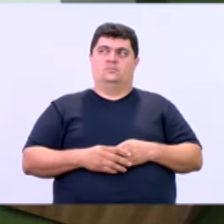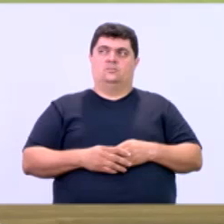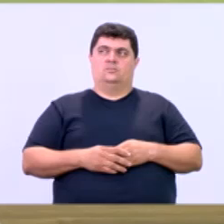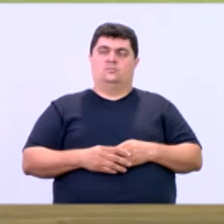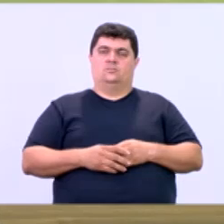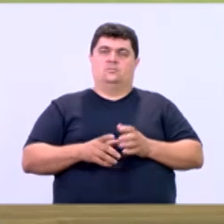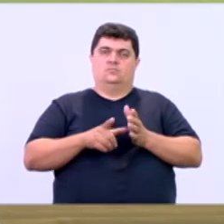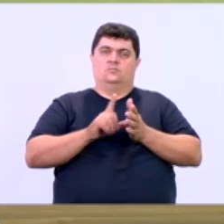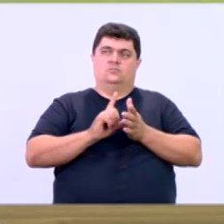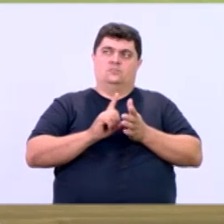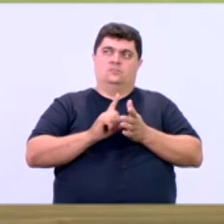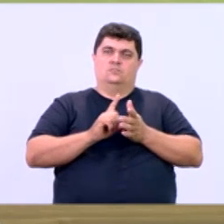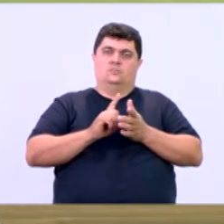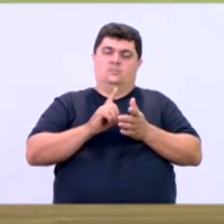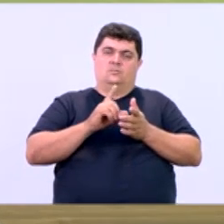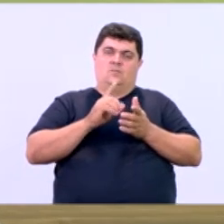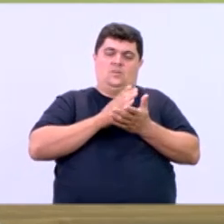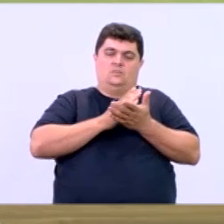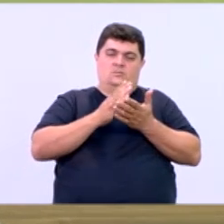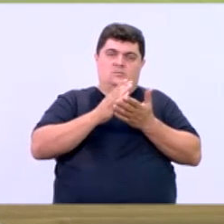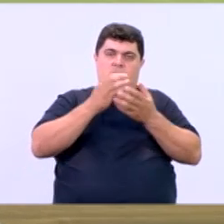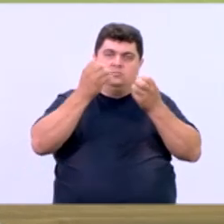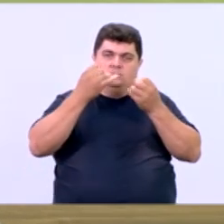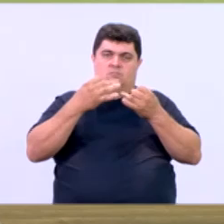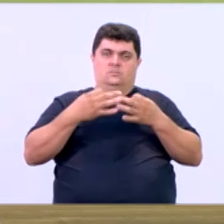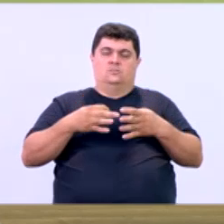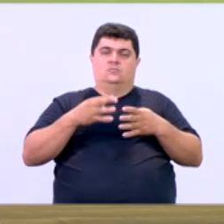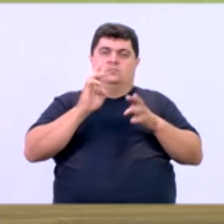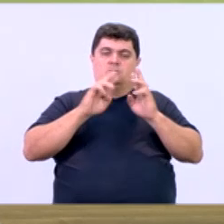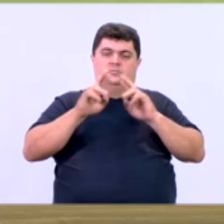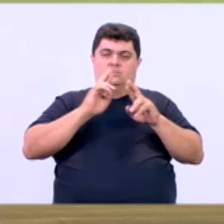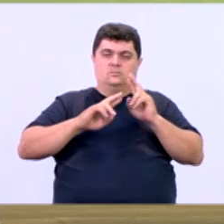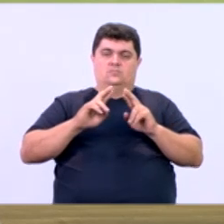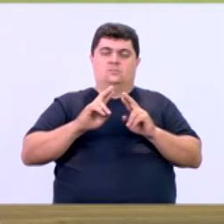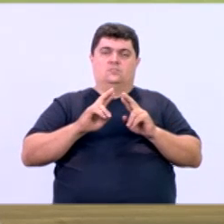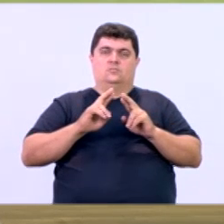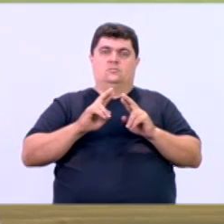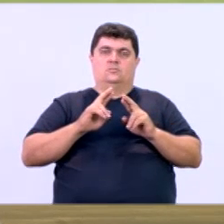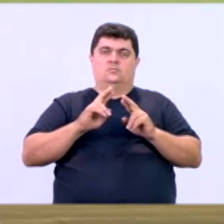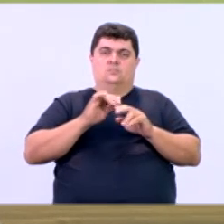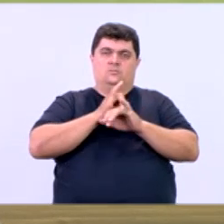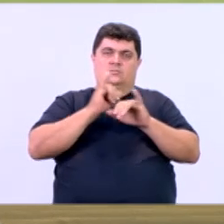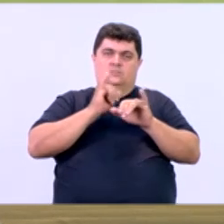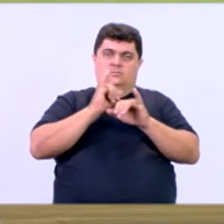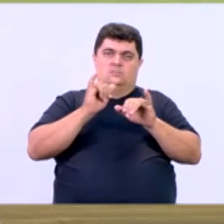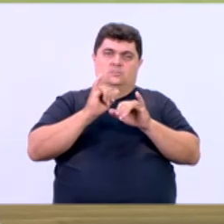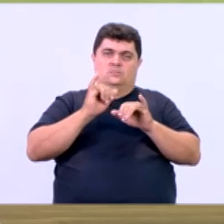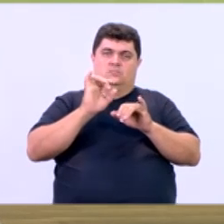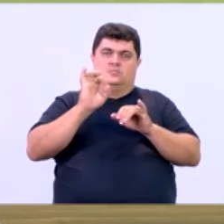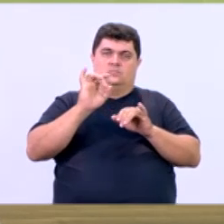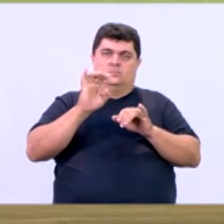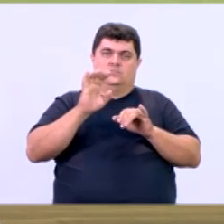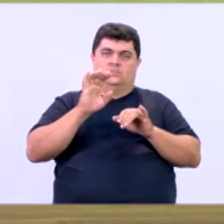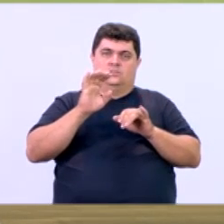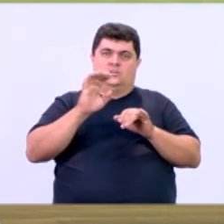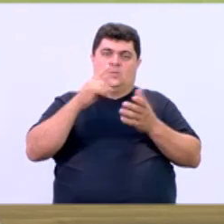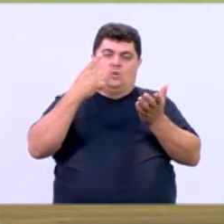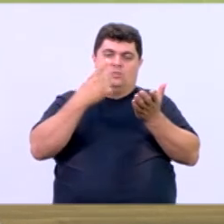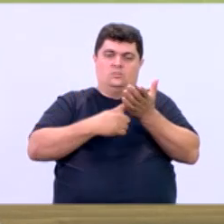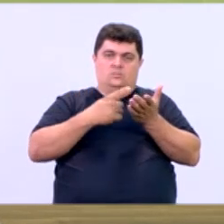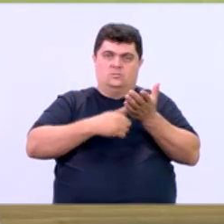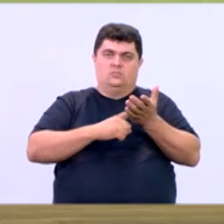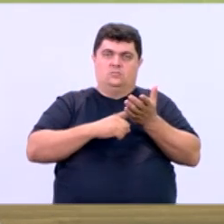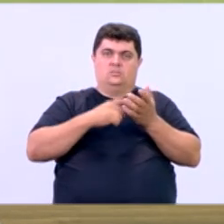Antes de mais nada, antes da gente comentar, né, as respostas aqui, um aviso apenas confirmando, né, estavam